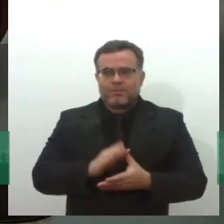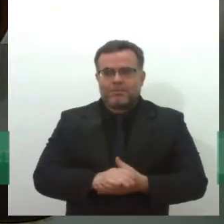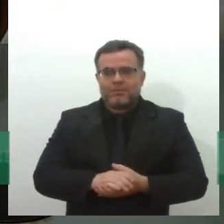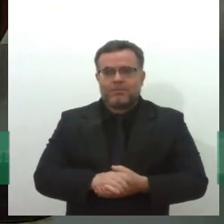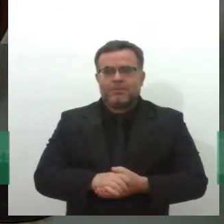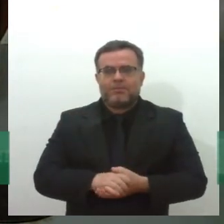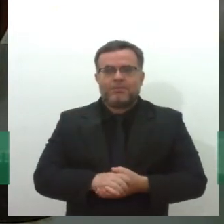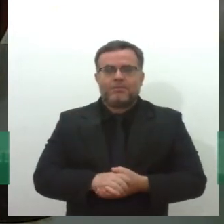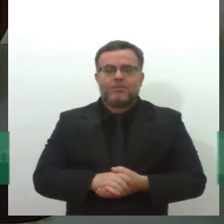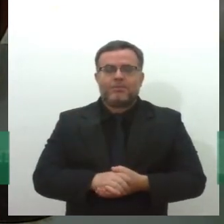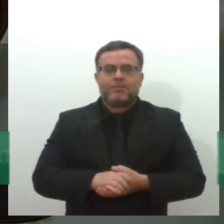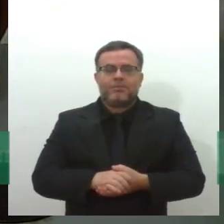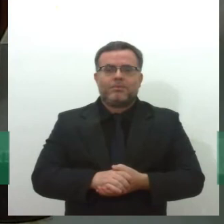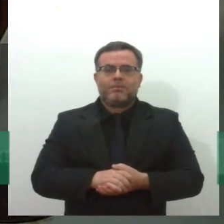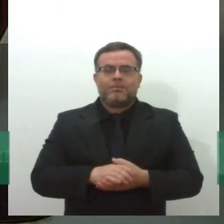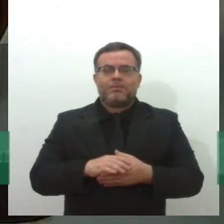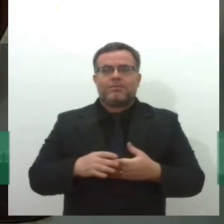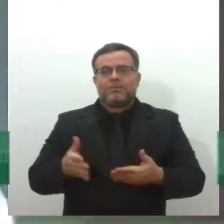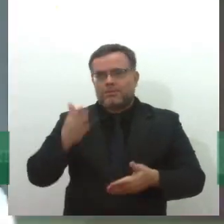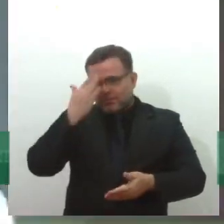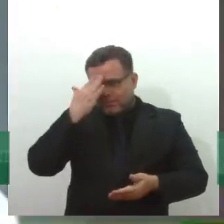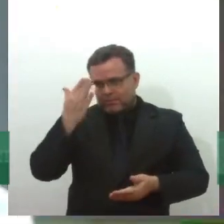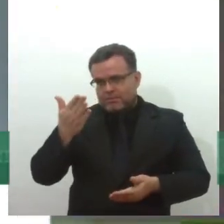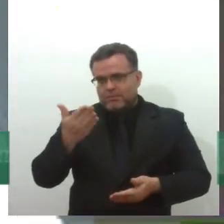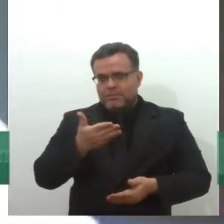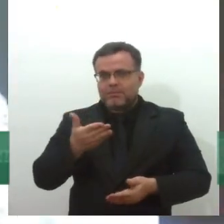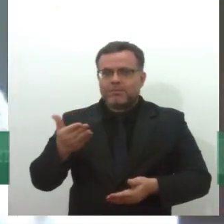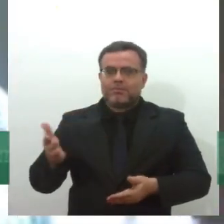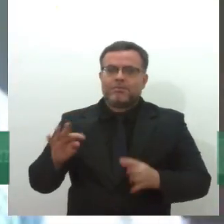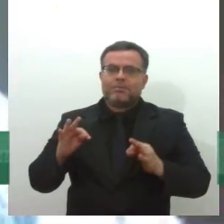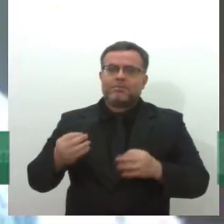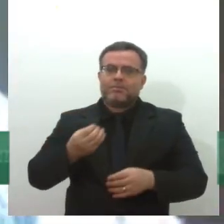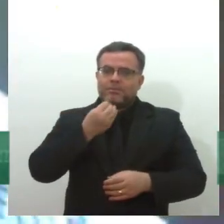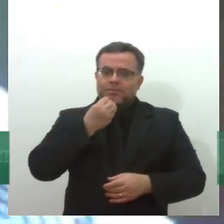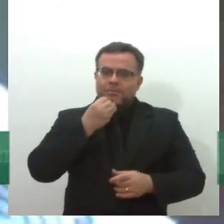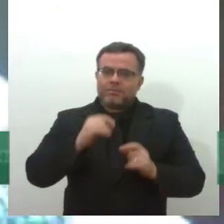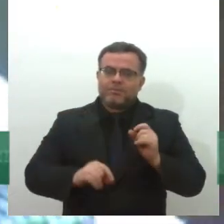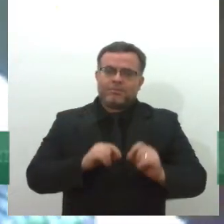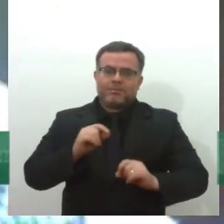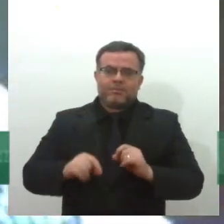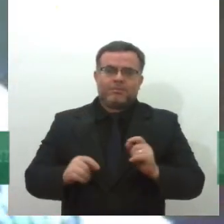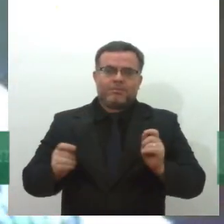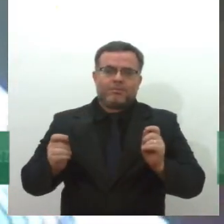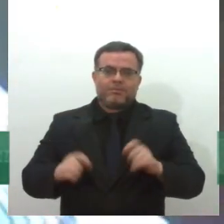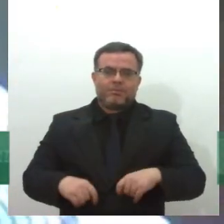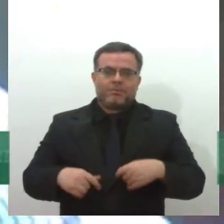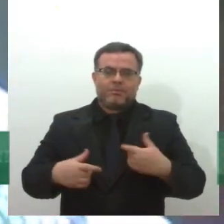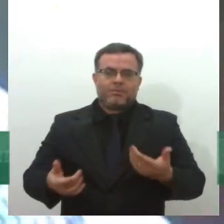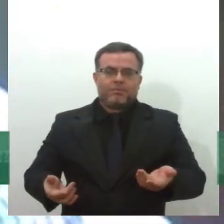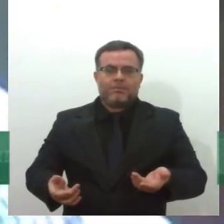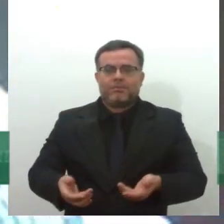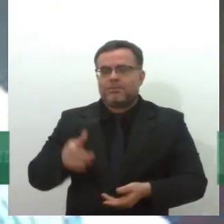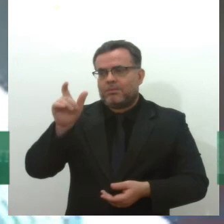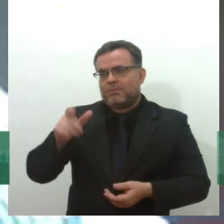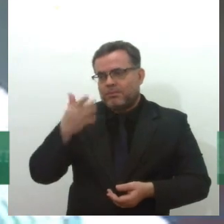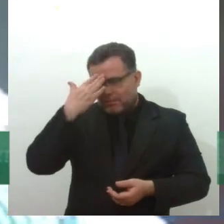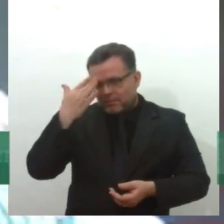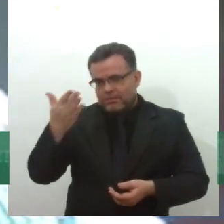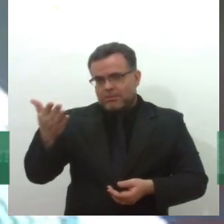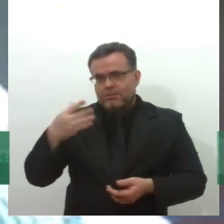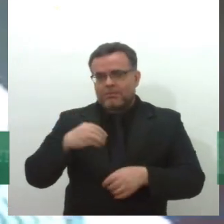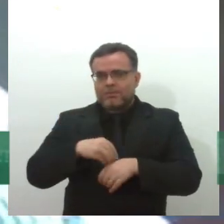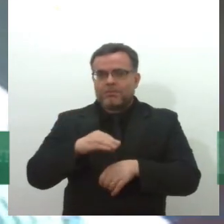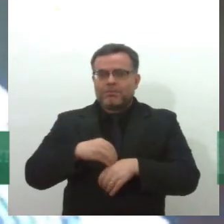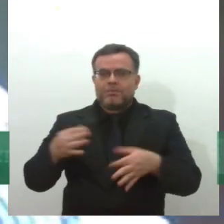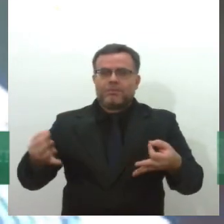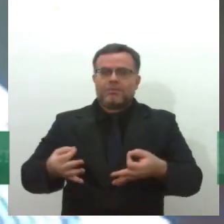despedir. Queria agradecer aqui a oportunidade de debater com o Felipe, a oportunidade aqui da